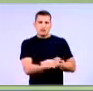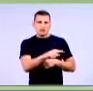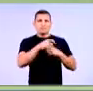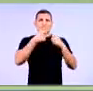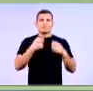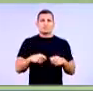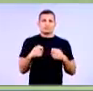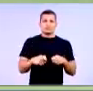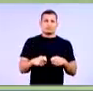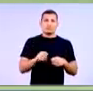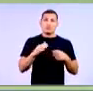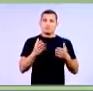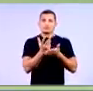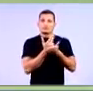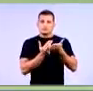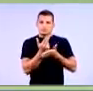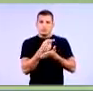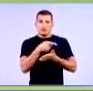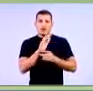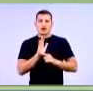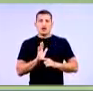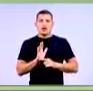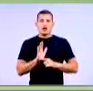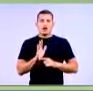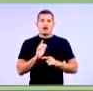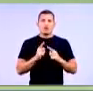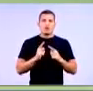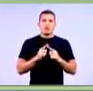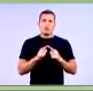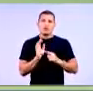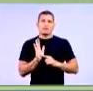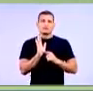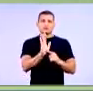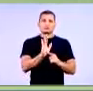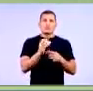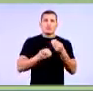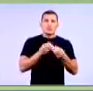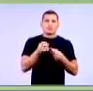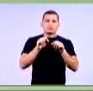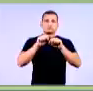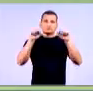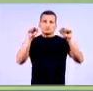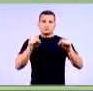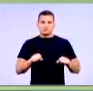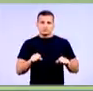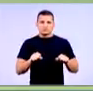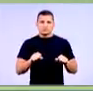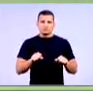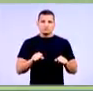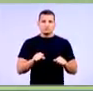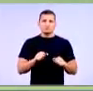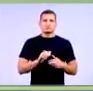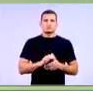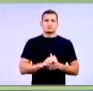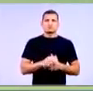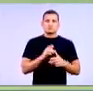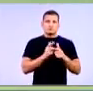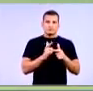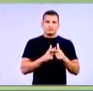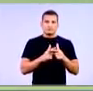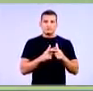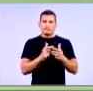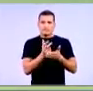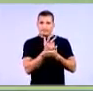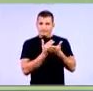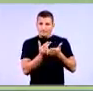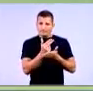precisa. Então o diagrama ele vai fazer uma representação de como vai funcionar o sistema. Porque através do diagrama a gente